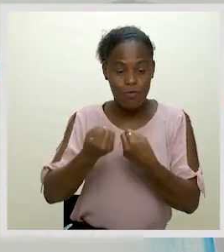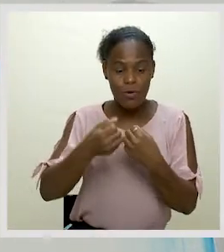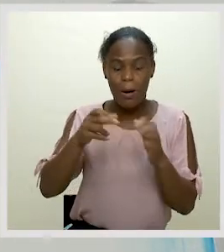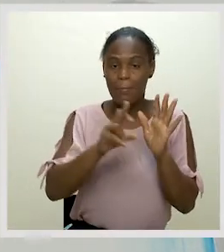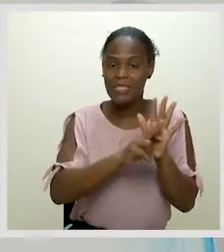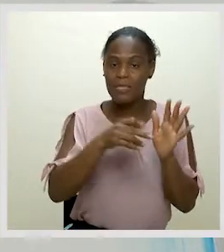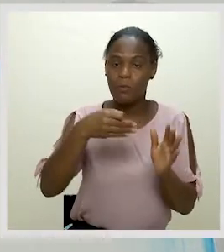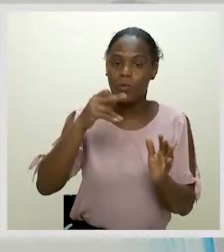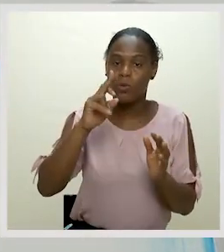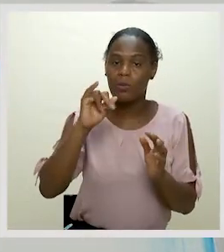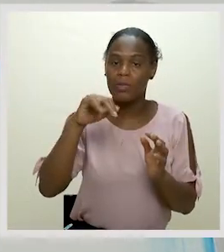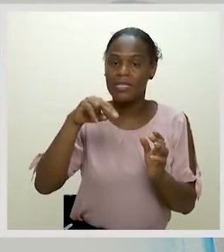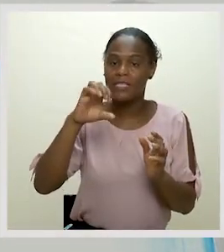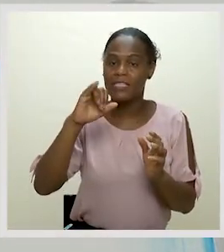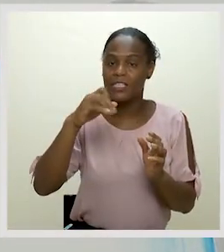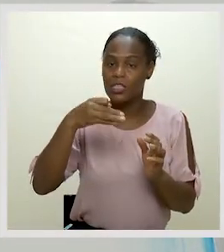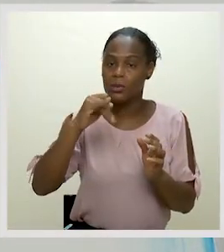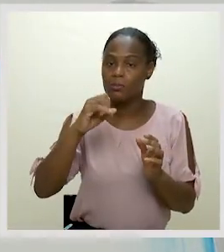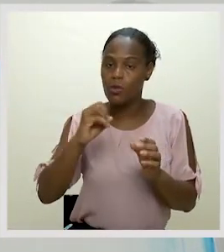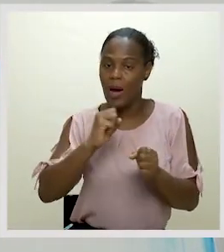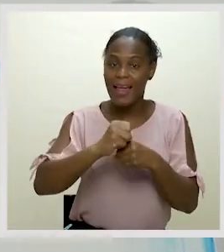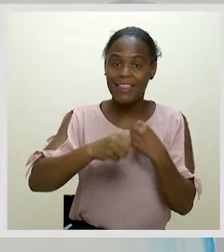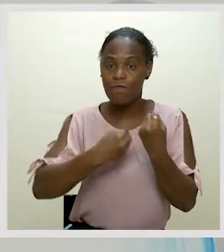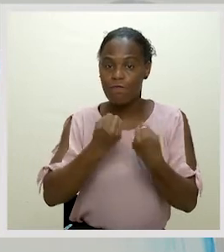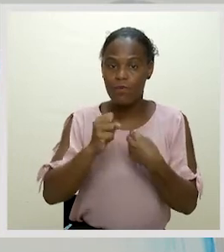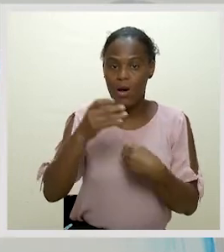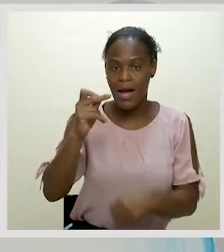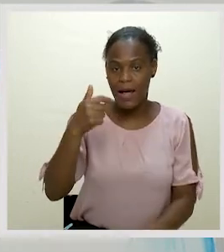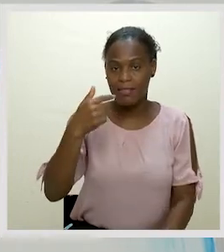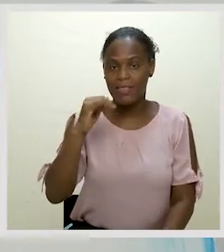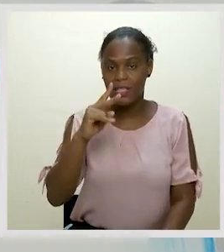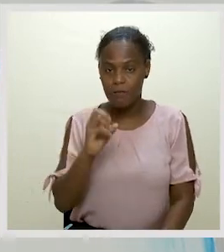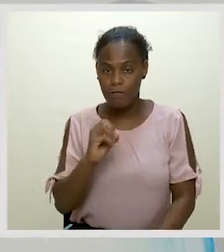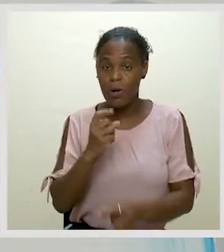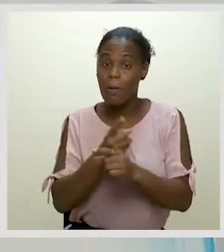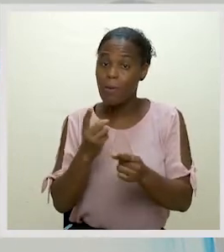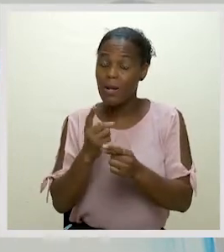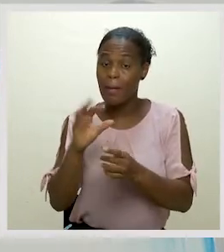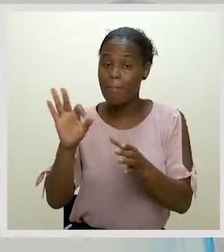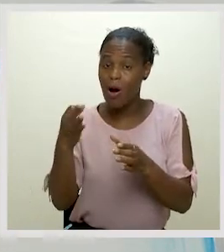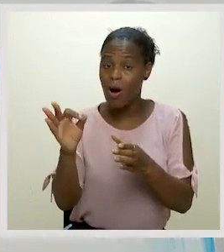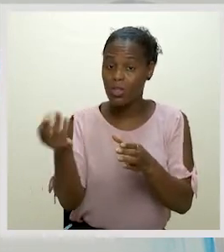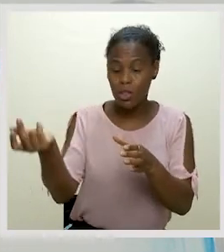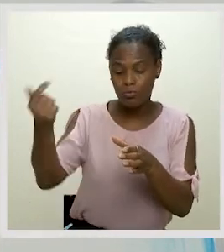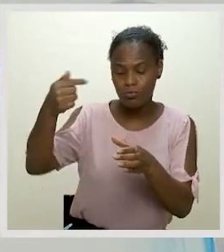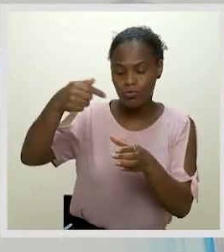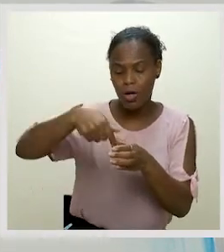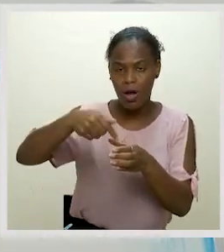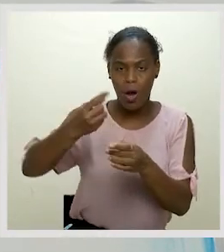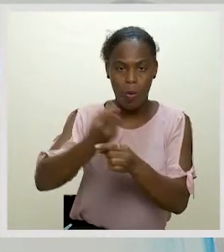ativo. É um princípio ativo que talvez mosca teria levado algo